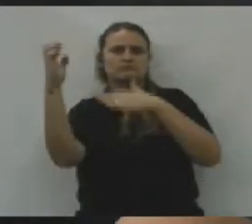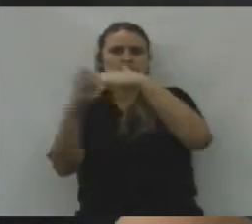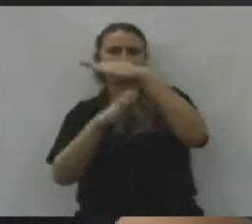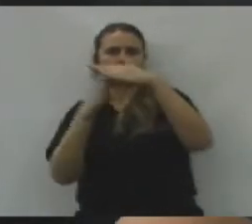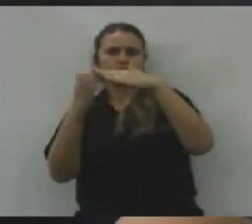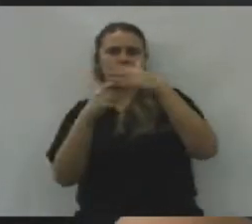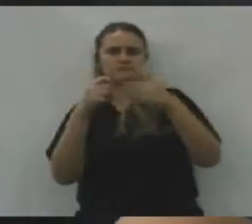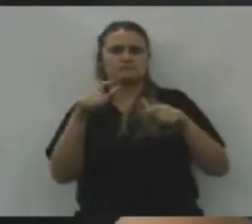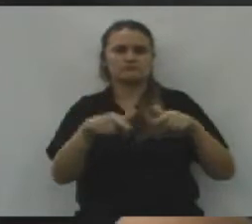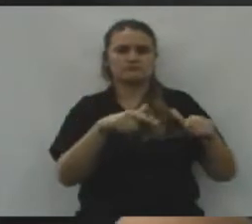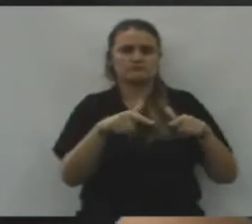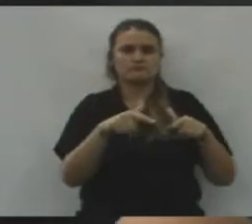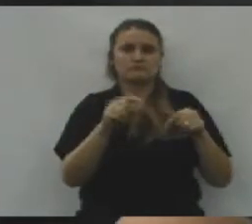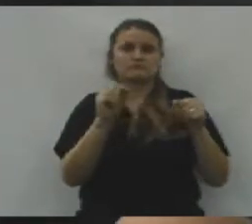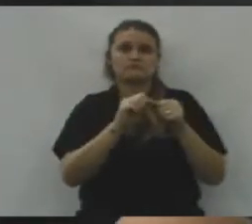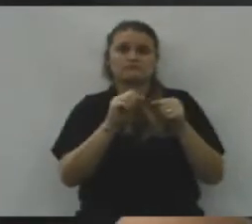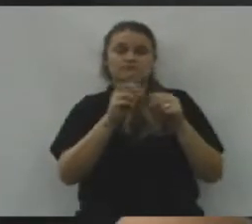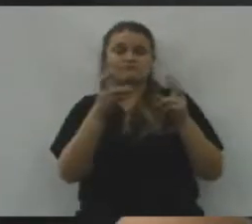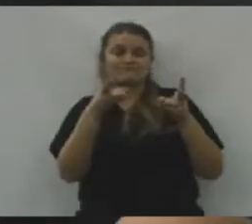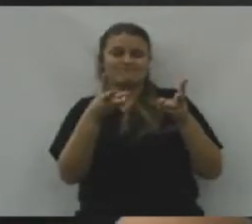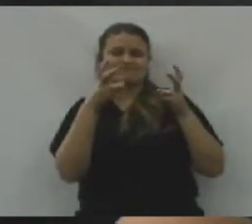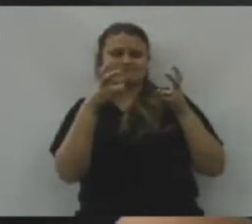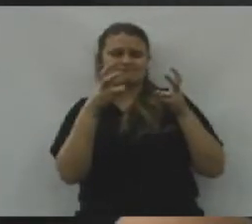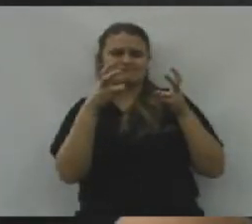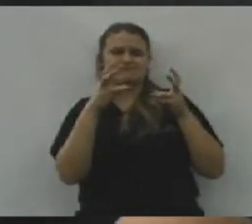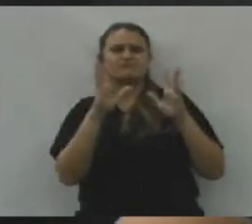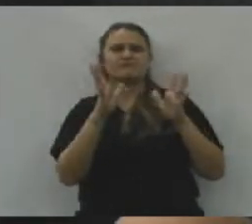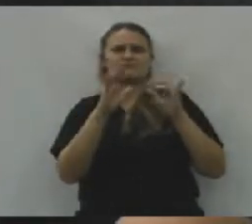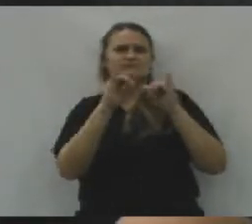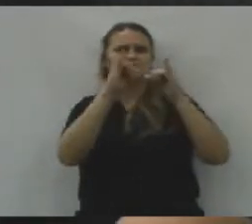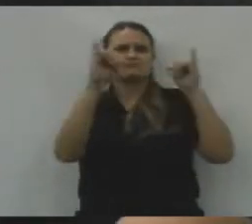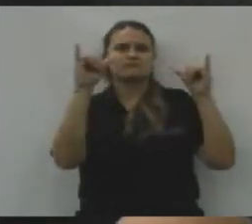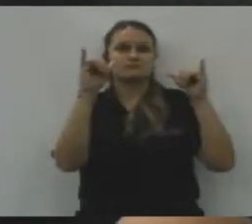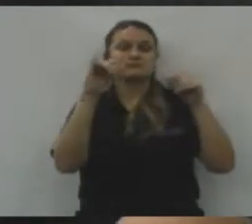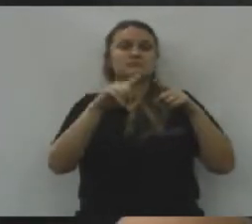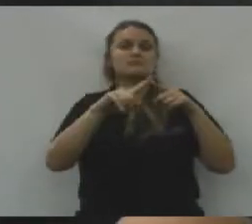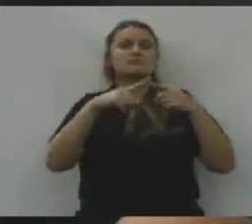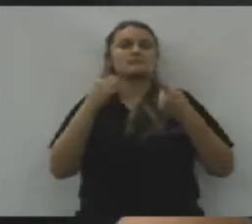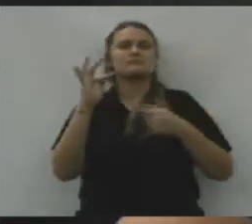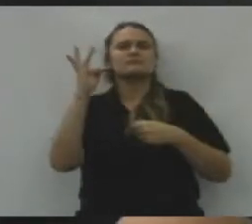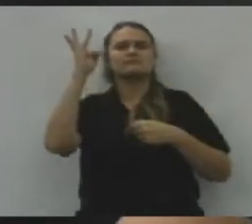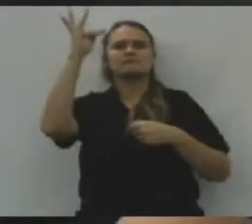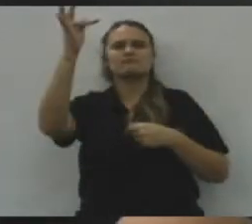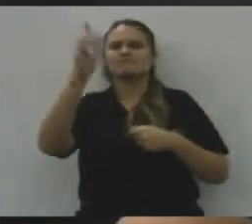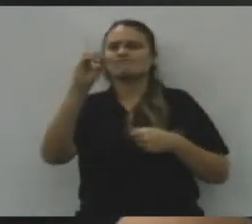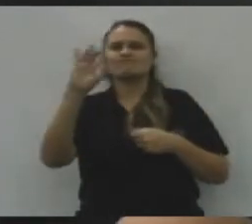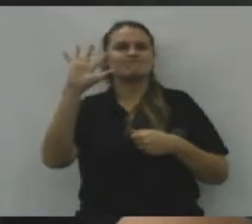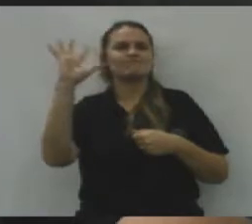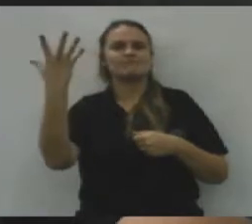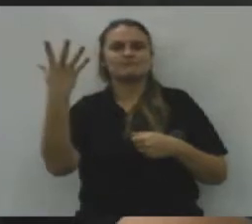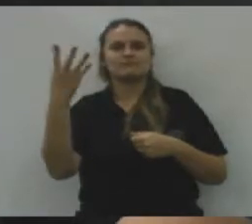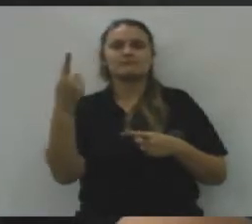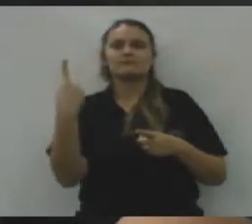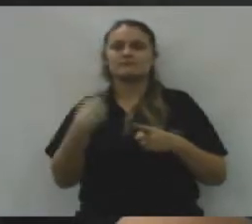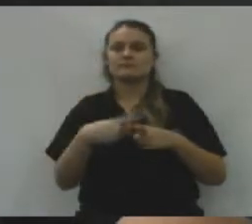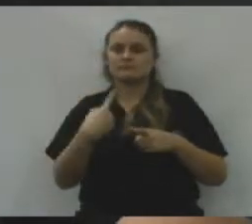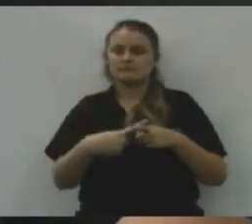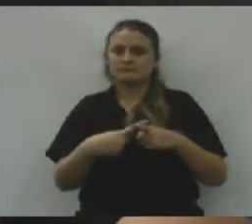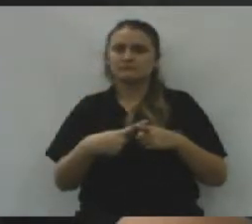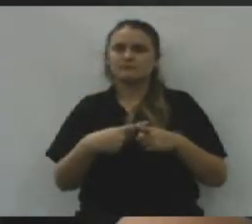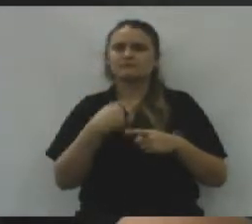né? Então, que fosse analisado. Esse, acredito eu, já foi divulgado. Mas que não se repetisse, uma vez que